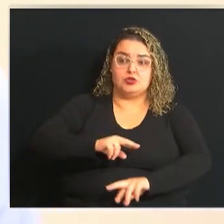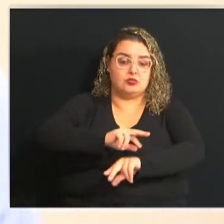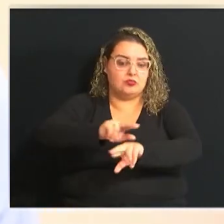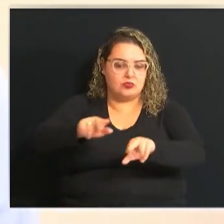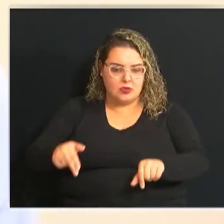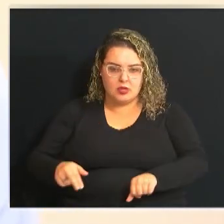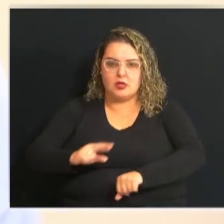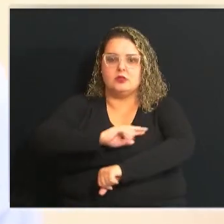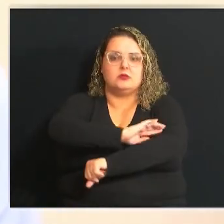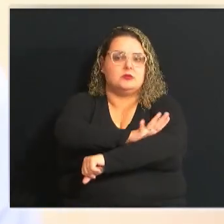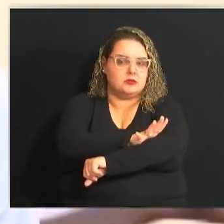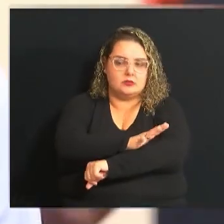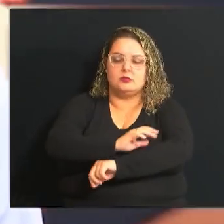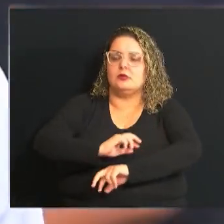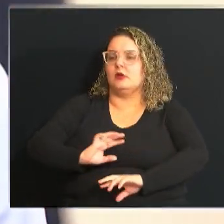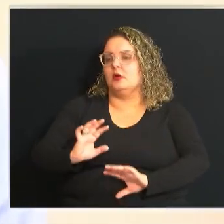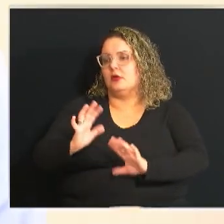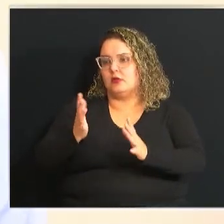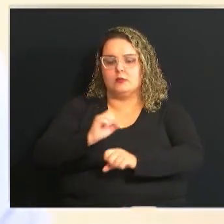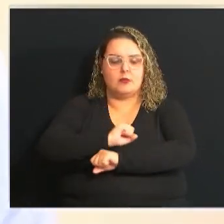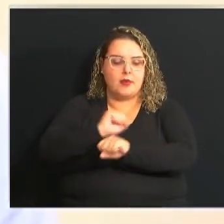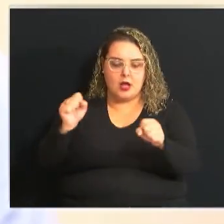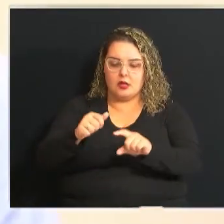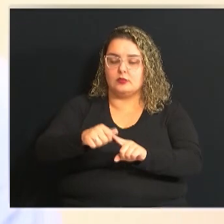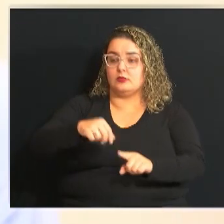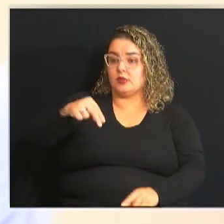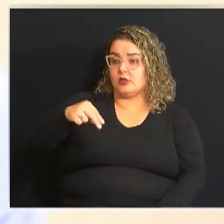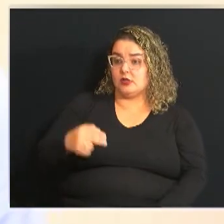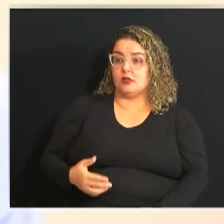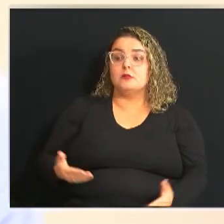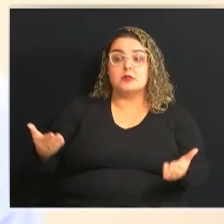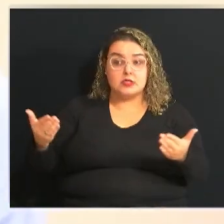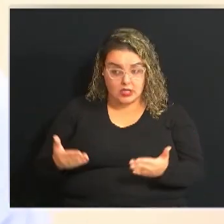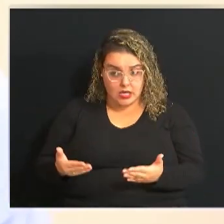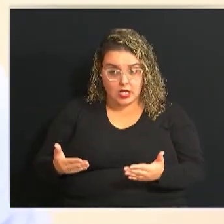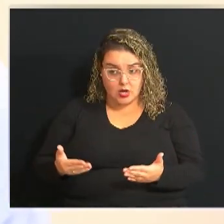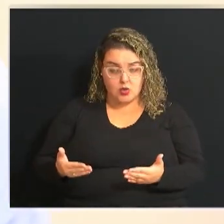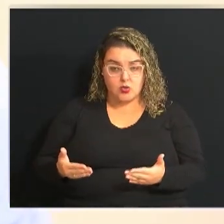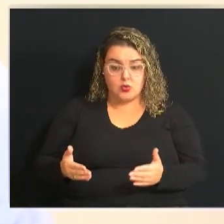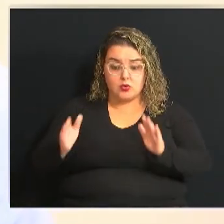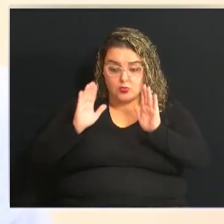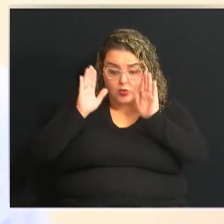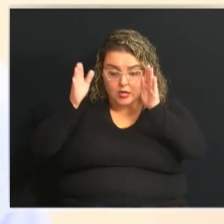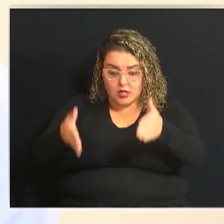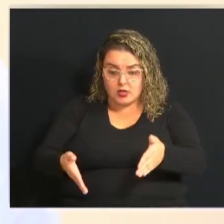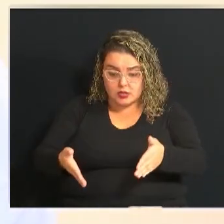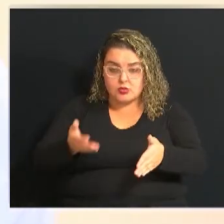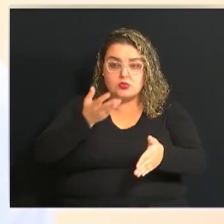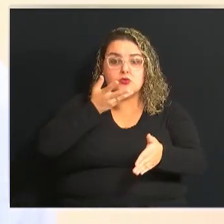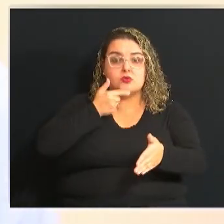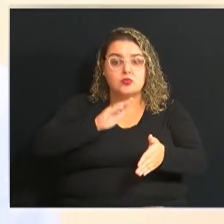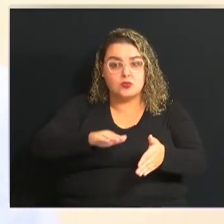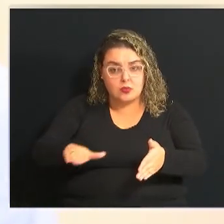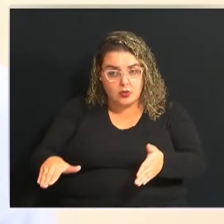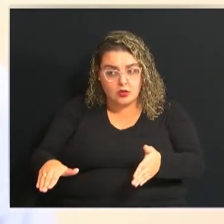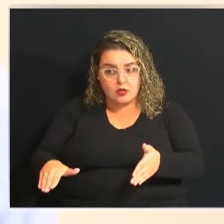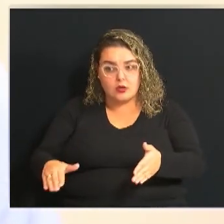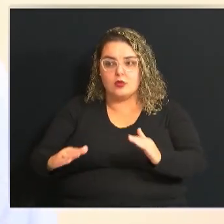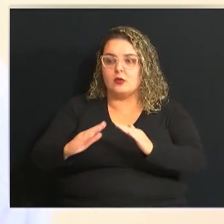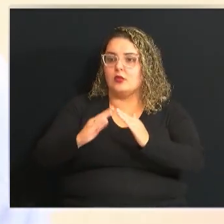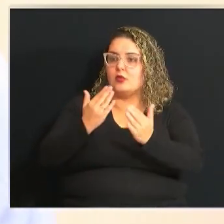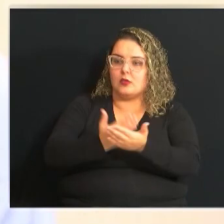Paola preside, que é a discussão do racismo. E a gente viu uma explosão no mês de novembro de denúncias